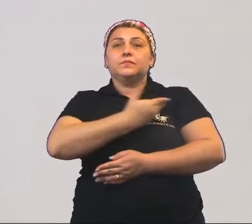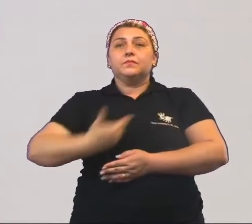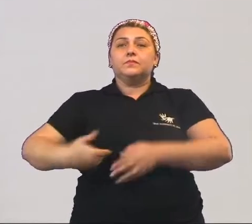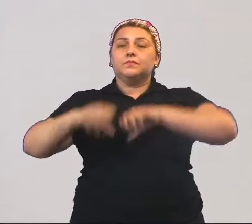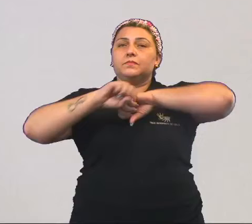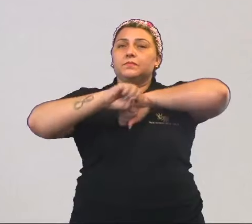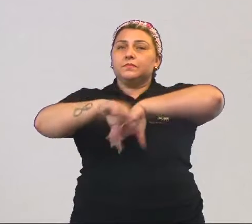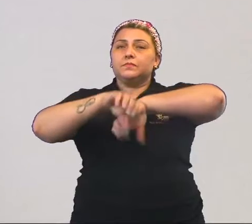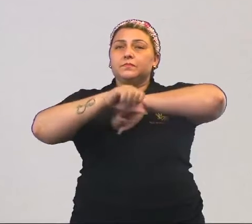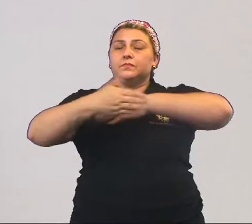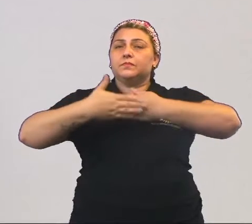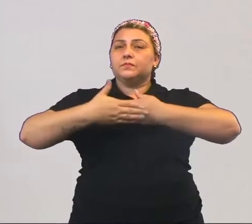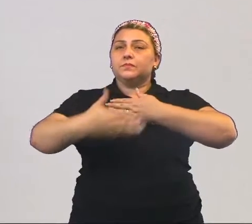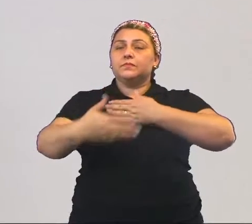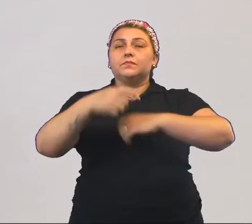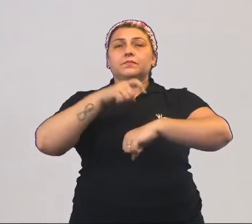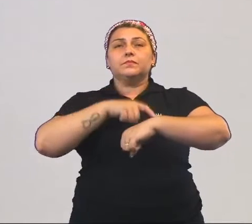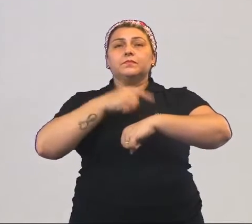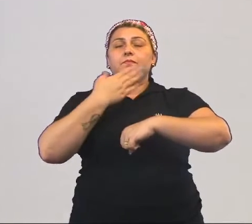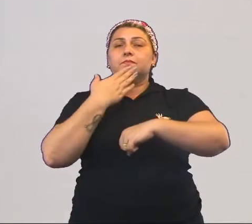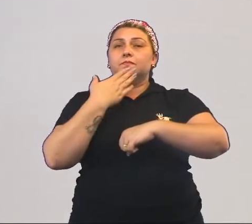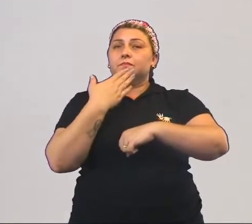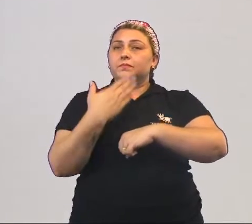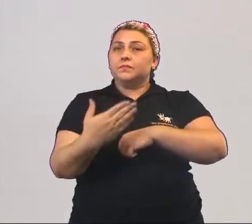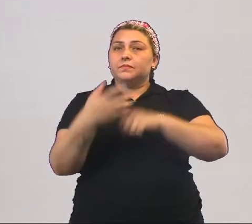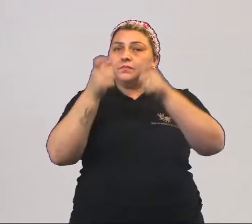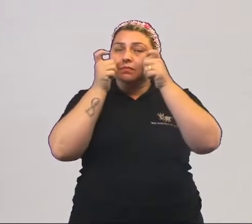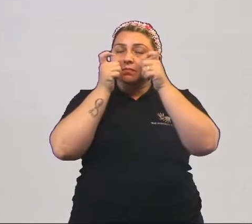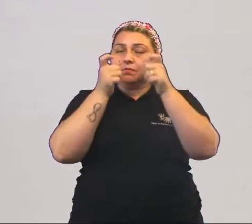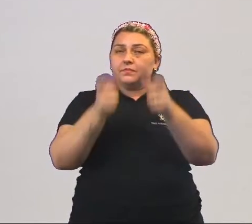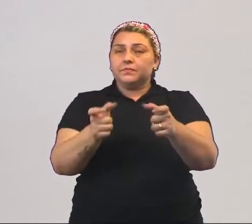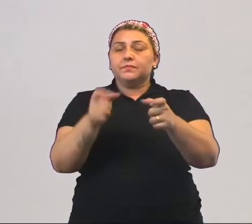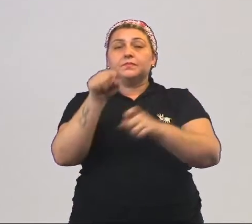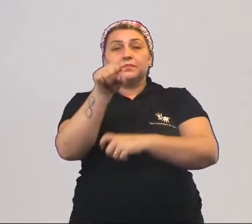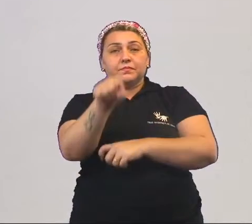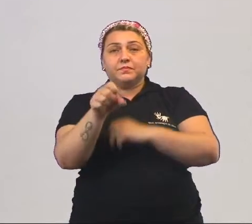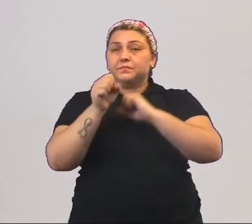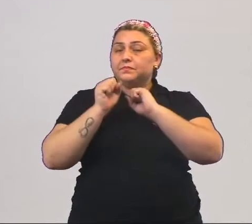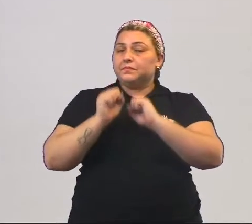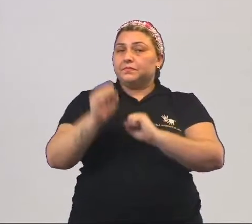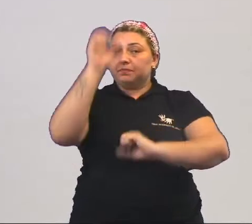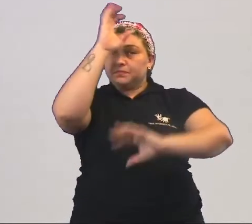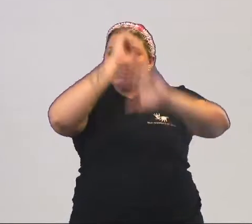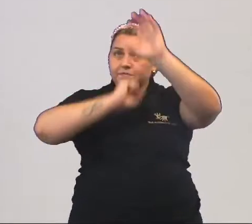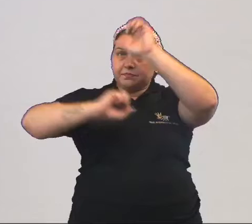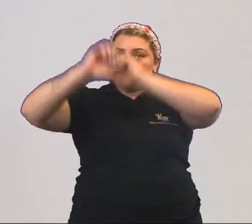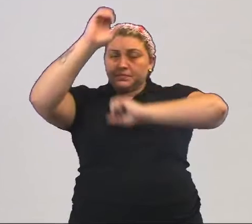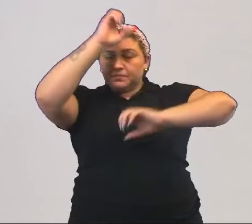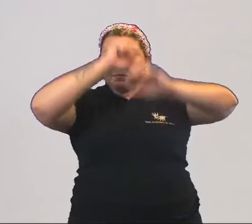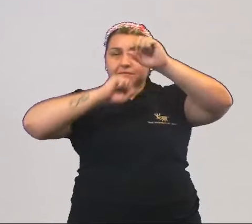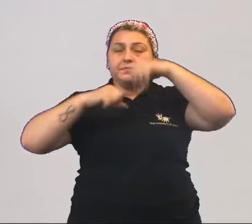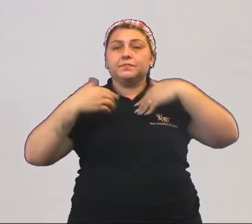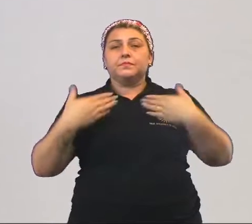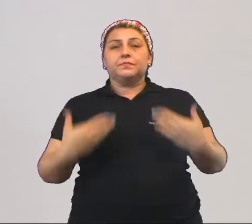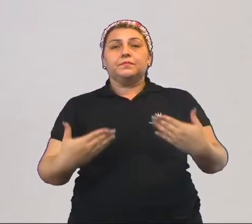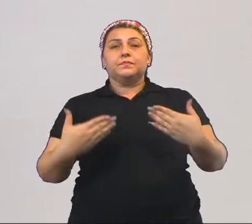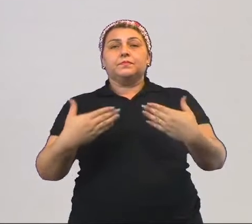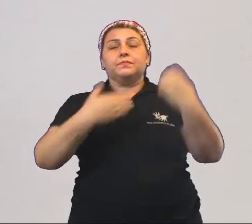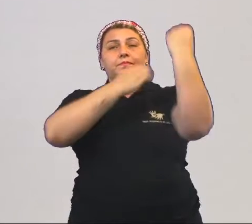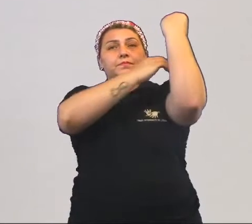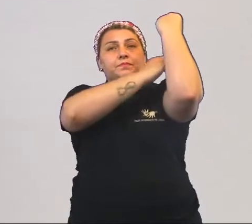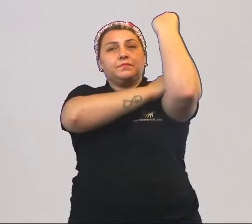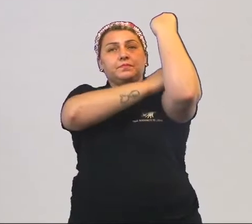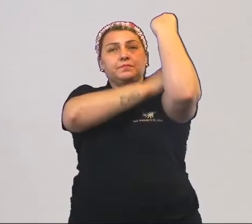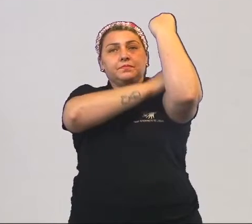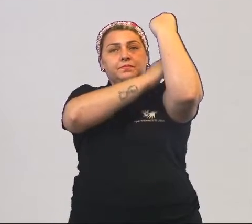de Ensino, e a partir do momento eu peço a sua atenção para que você possa aprender a respeito do